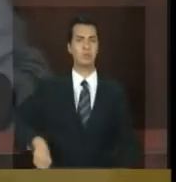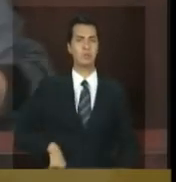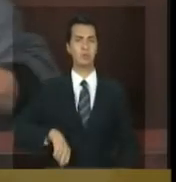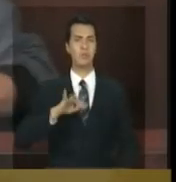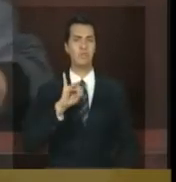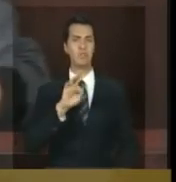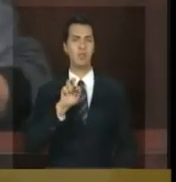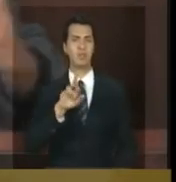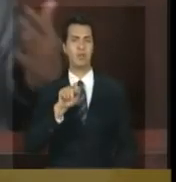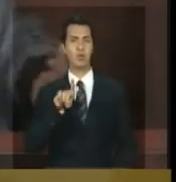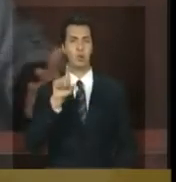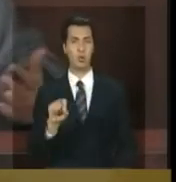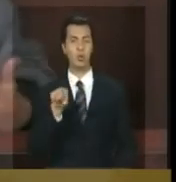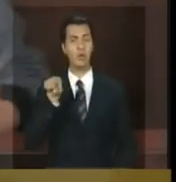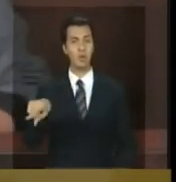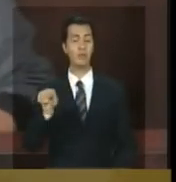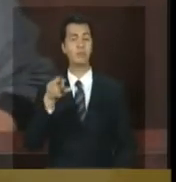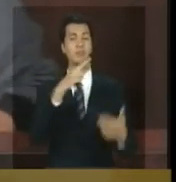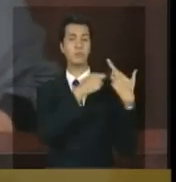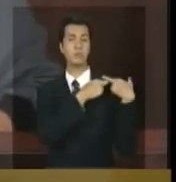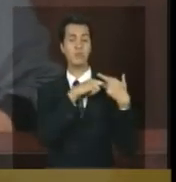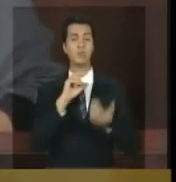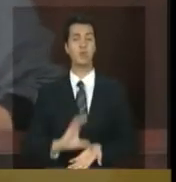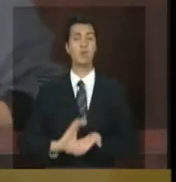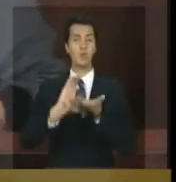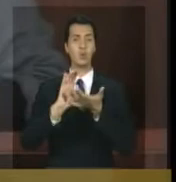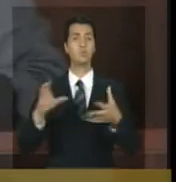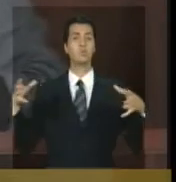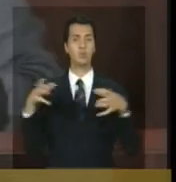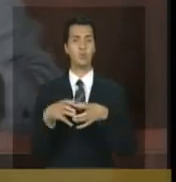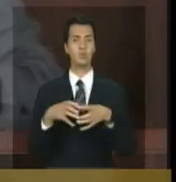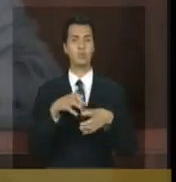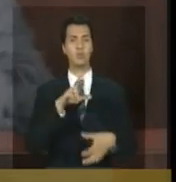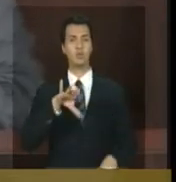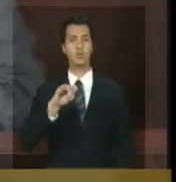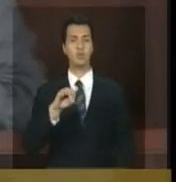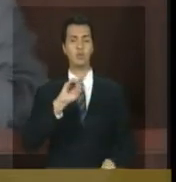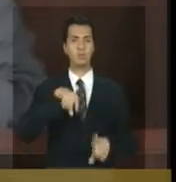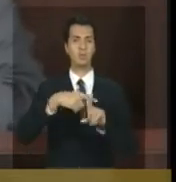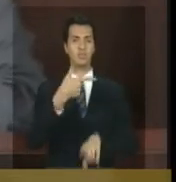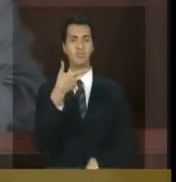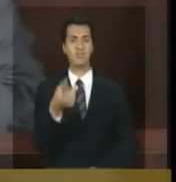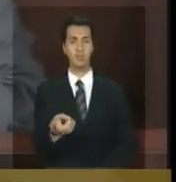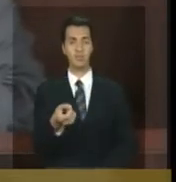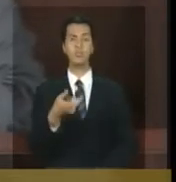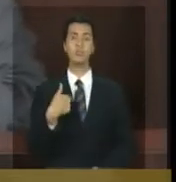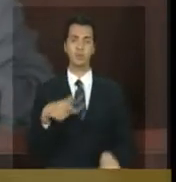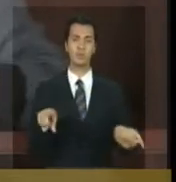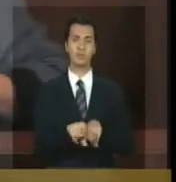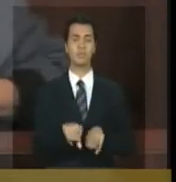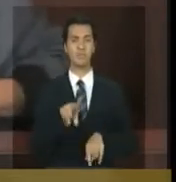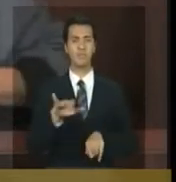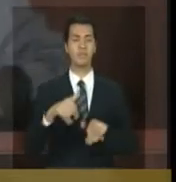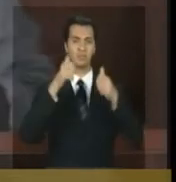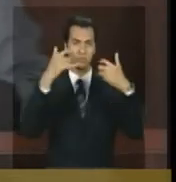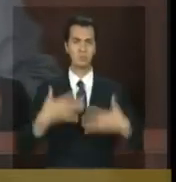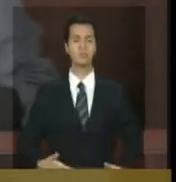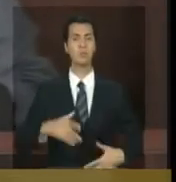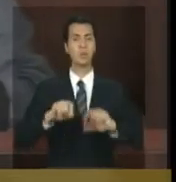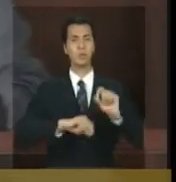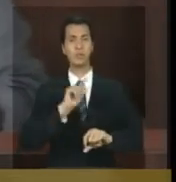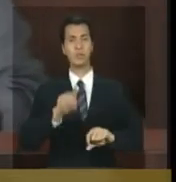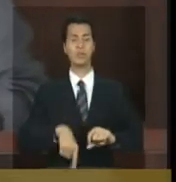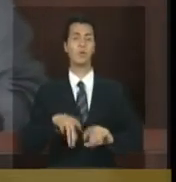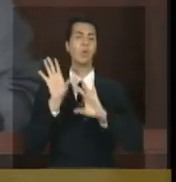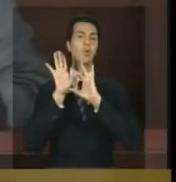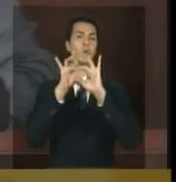Nacional, responsável por toda a montagem da conferência. Então, mas eu vou colocar um pouco o contexto nacional e político